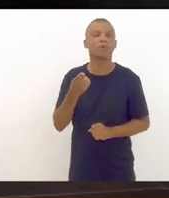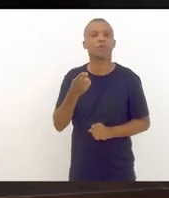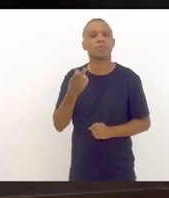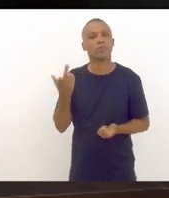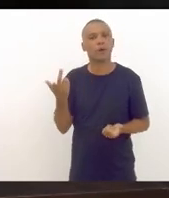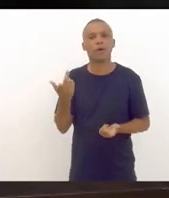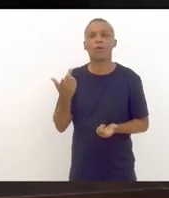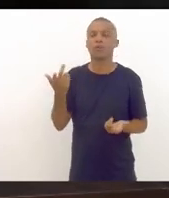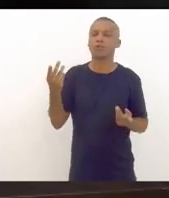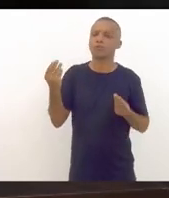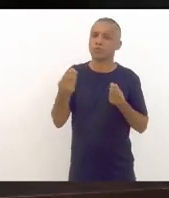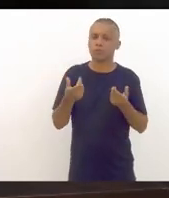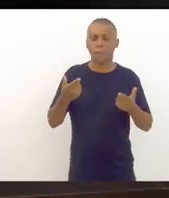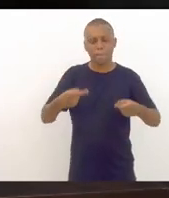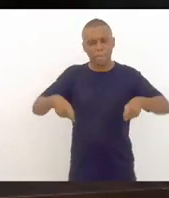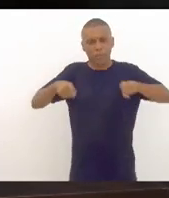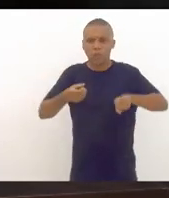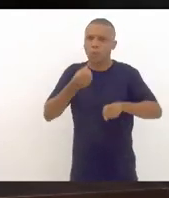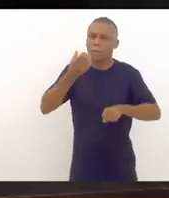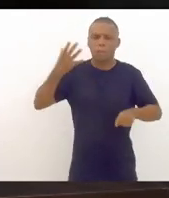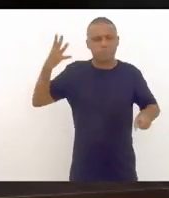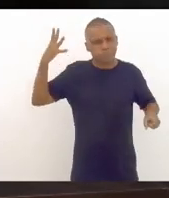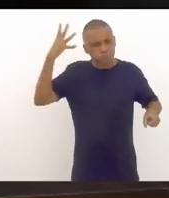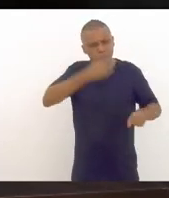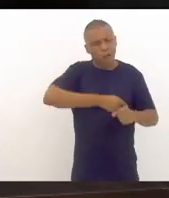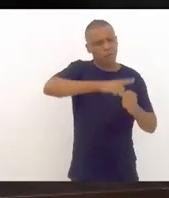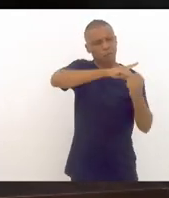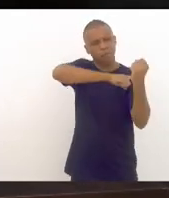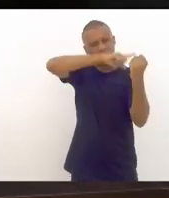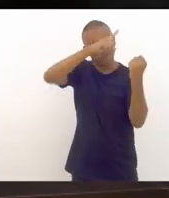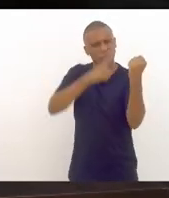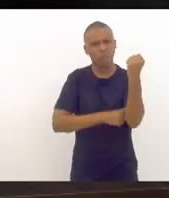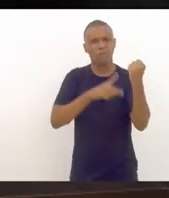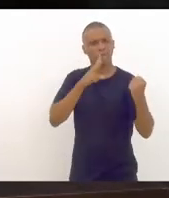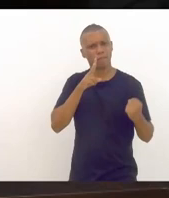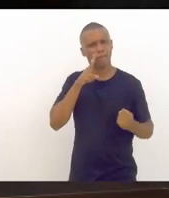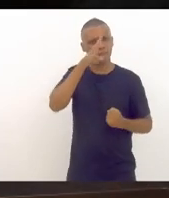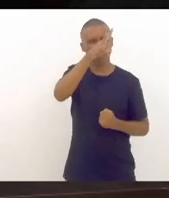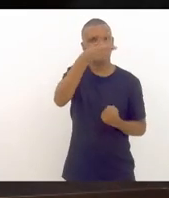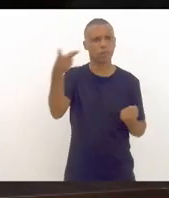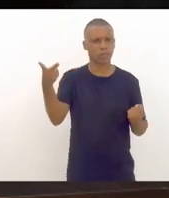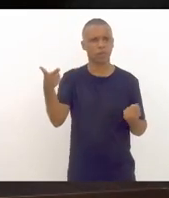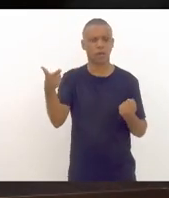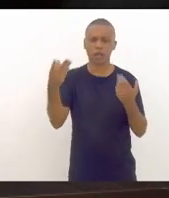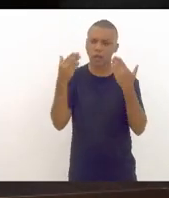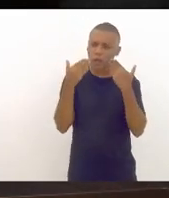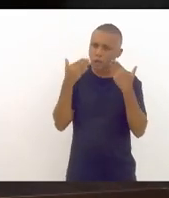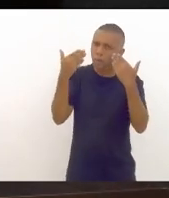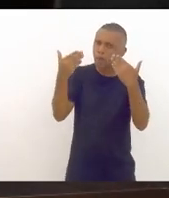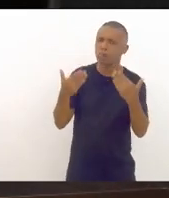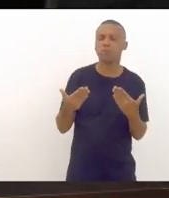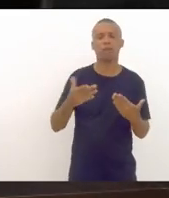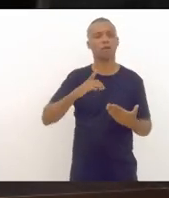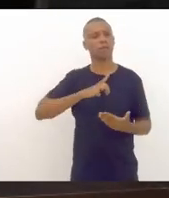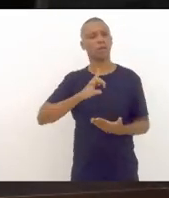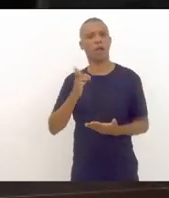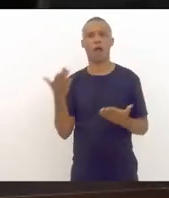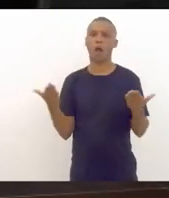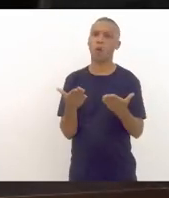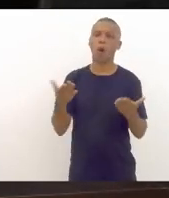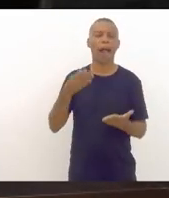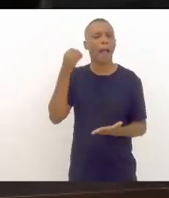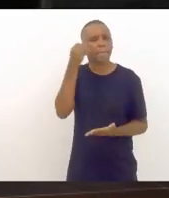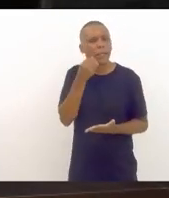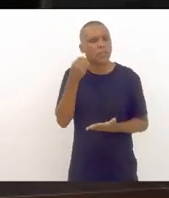mandato, com a força, com o vigor que ele demonstrou ter. Eu acho que agora ainda mais